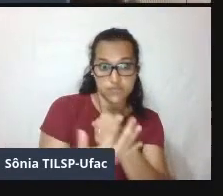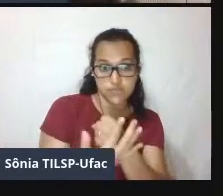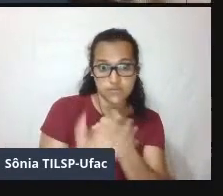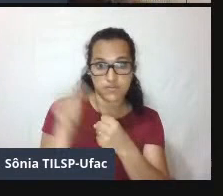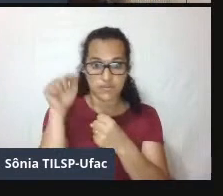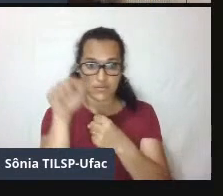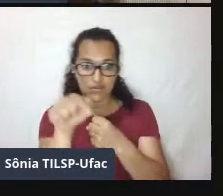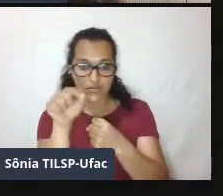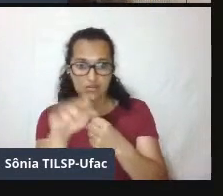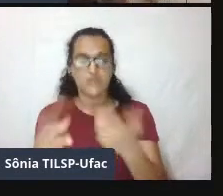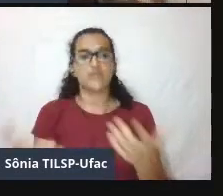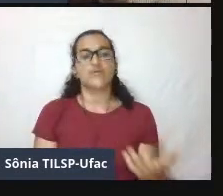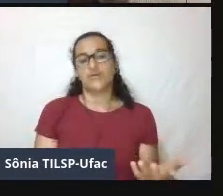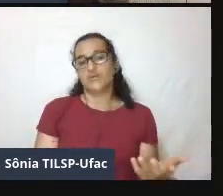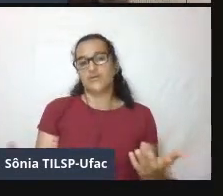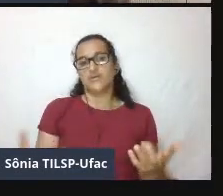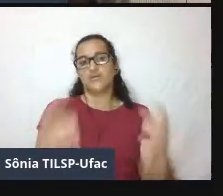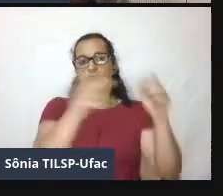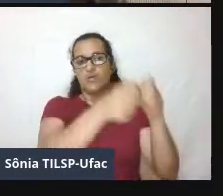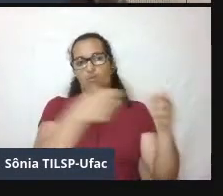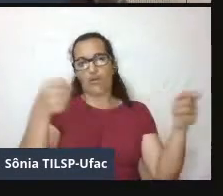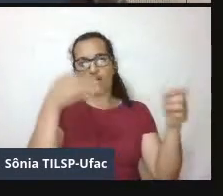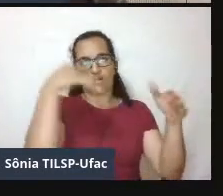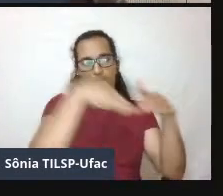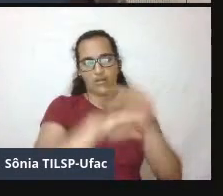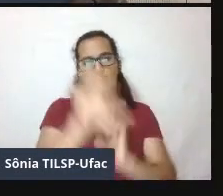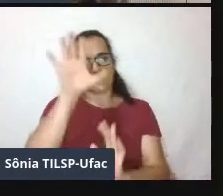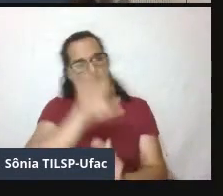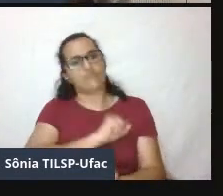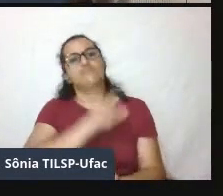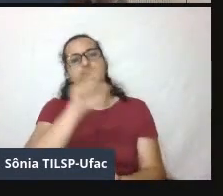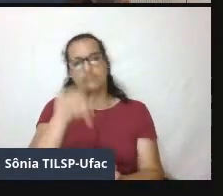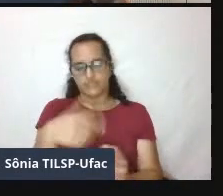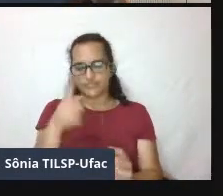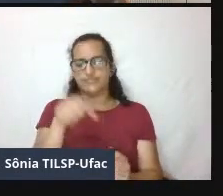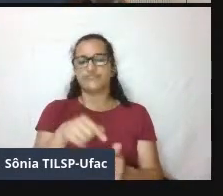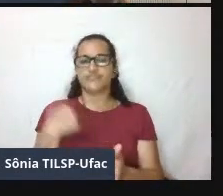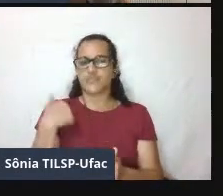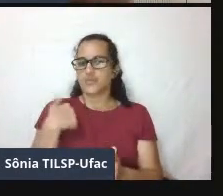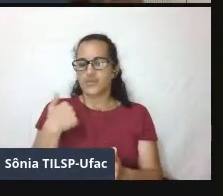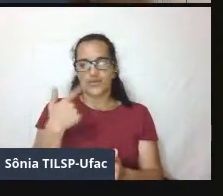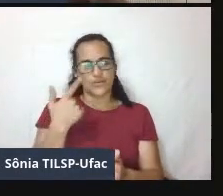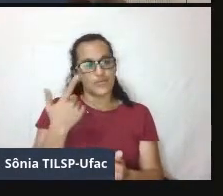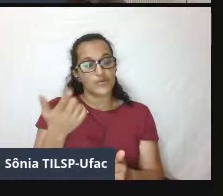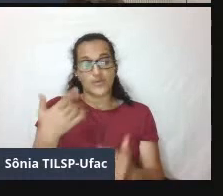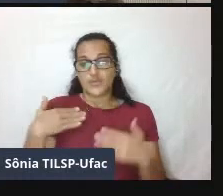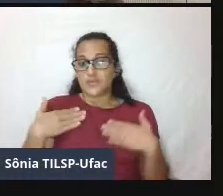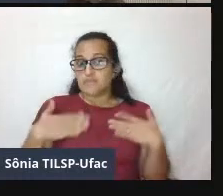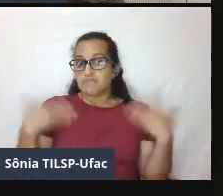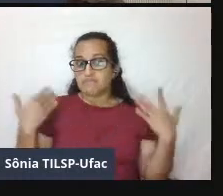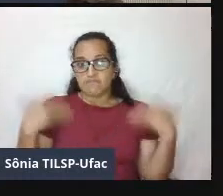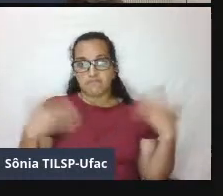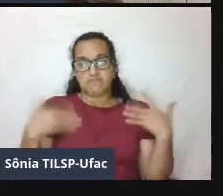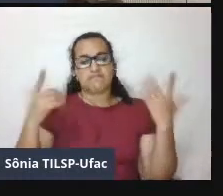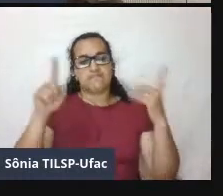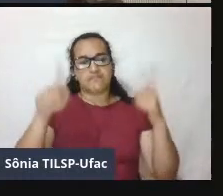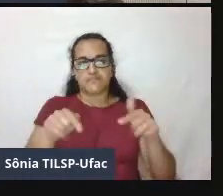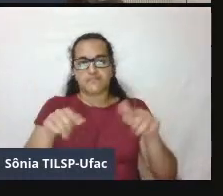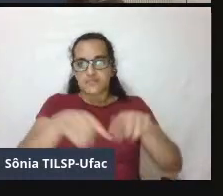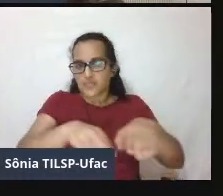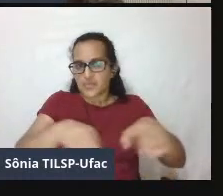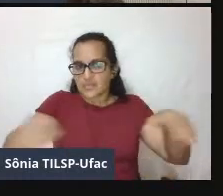que ali seria guardado alguma coisa, você cria um amor por aquilo. Eu fico extremamente insatisfeito quando eu chego no balcão e as prescrições